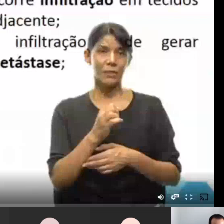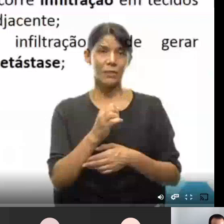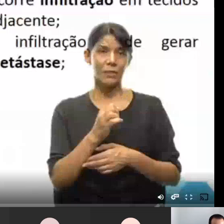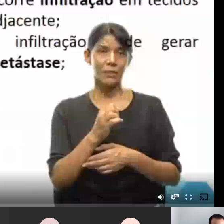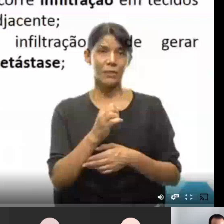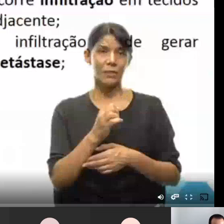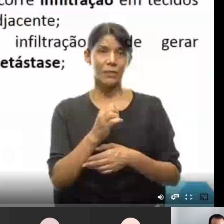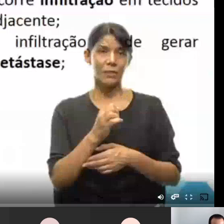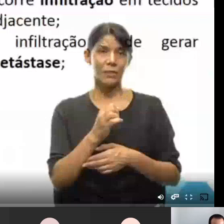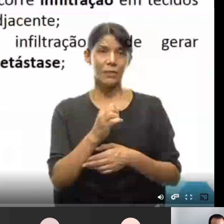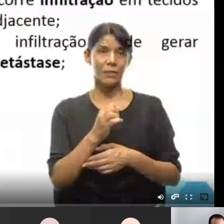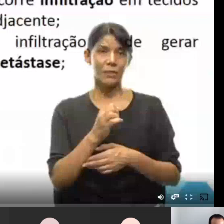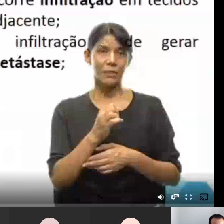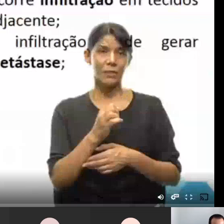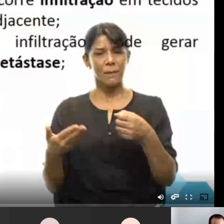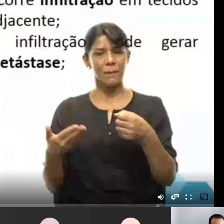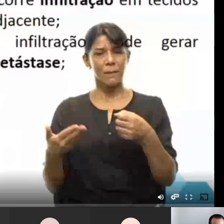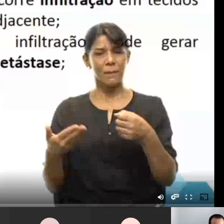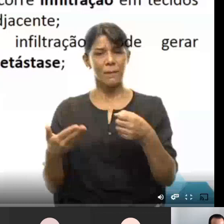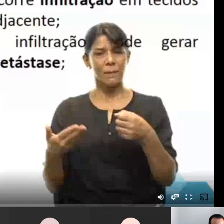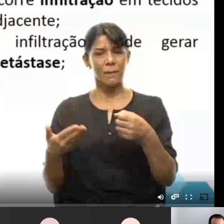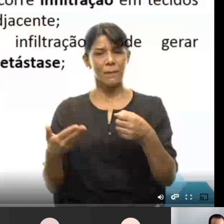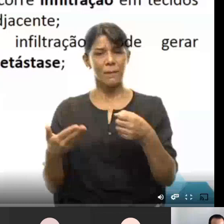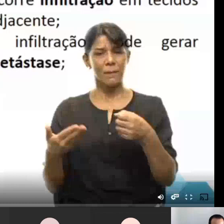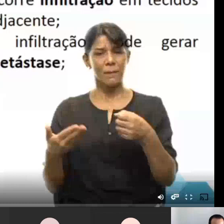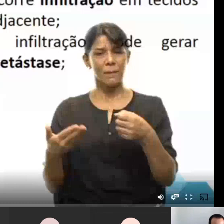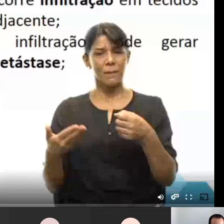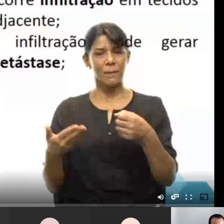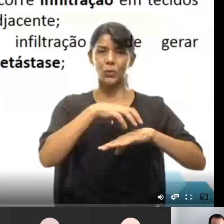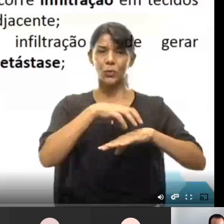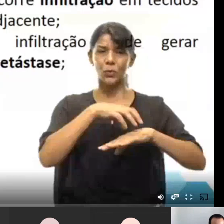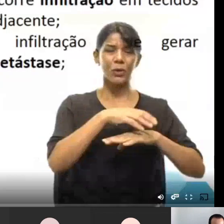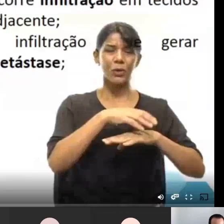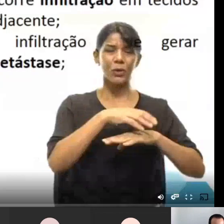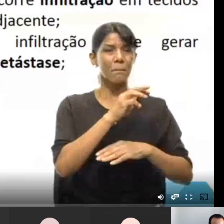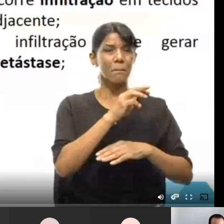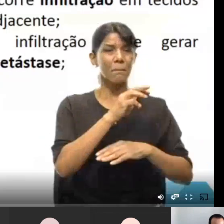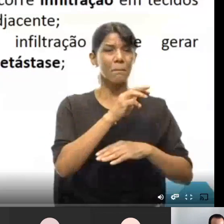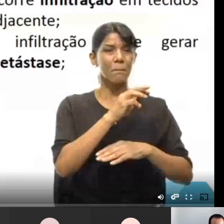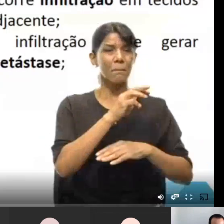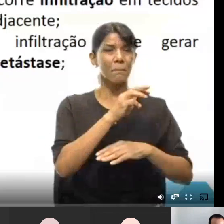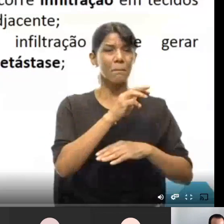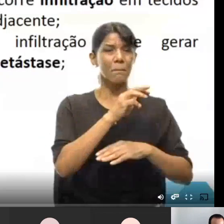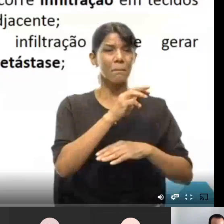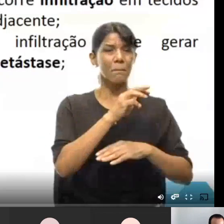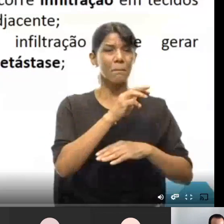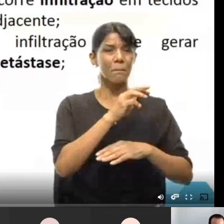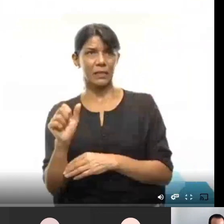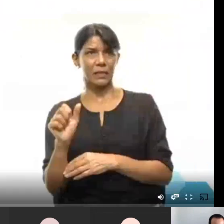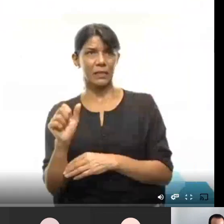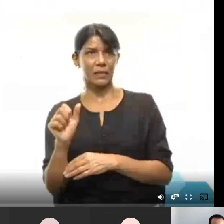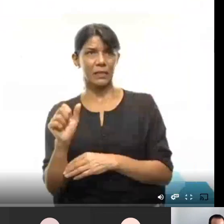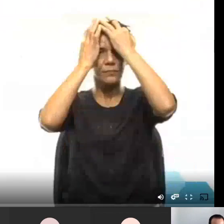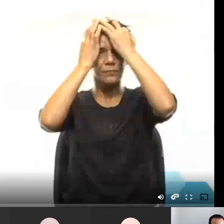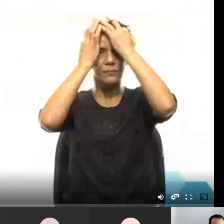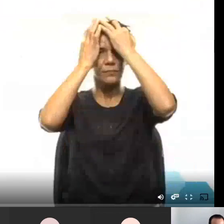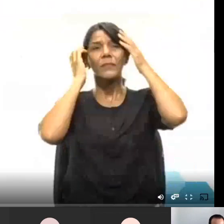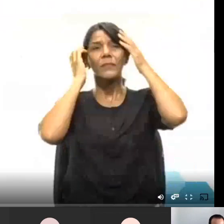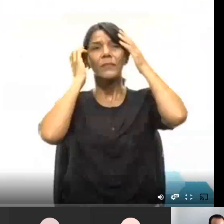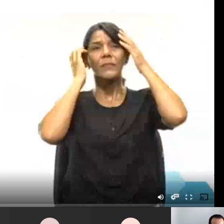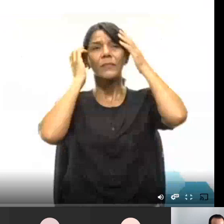vimos aqui diferenças básicas da tumoração maligna com a tumoração benigna.